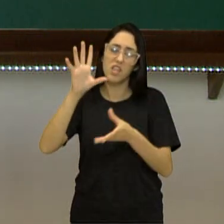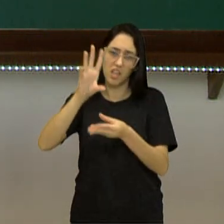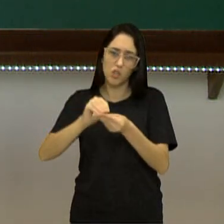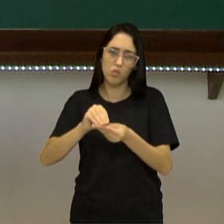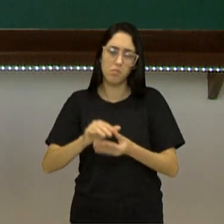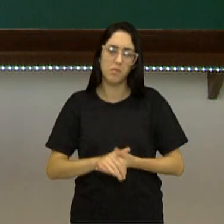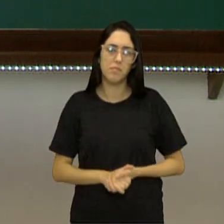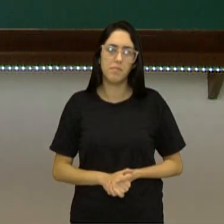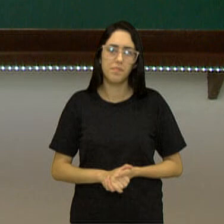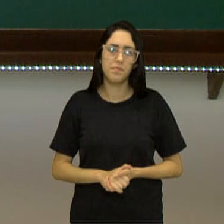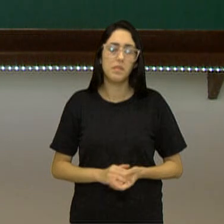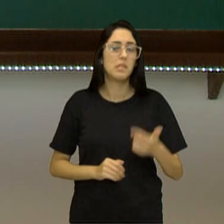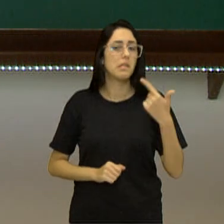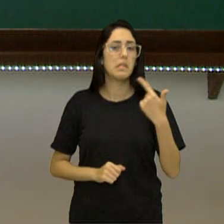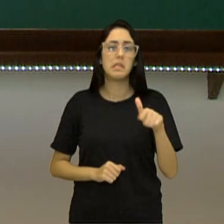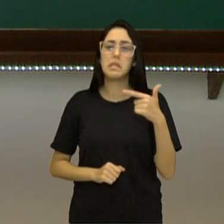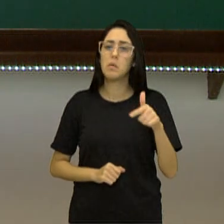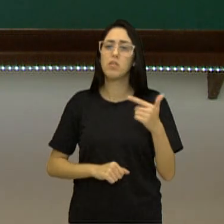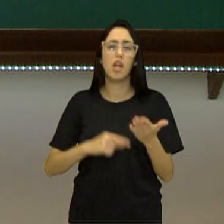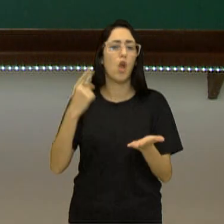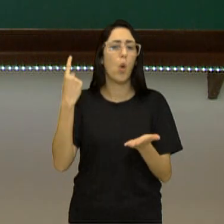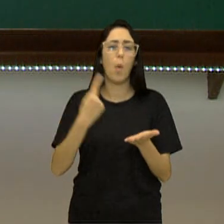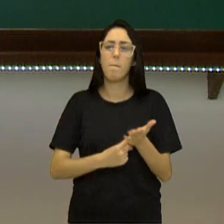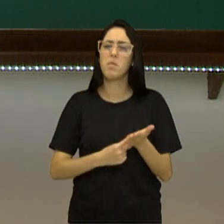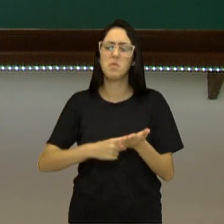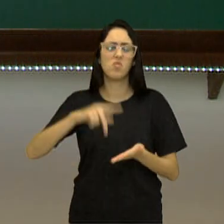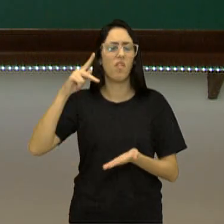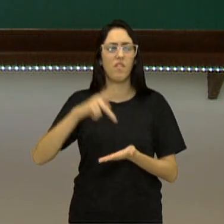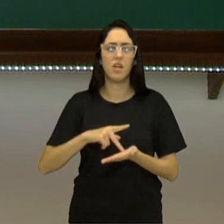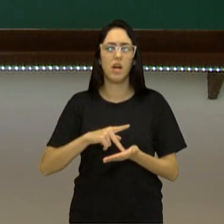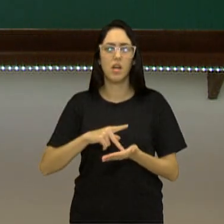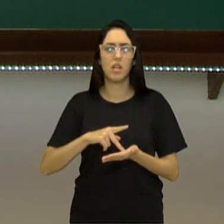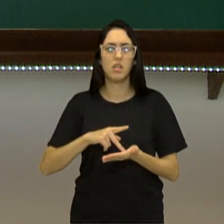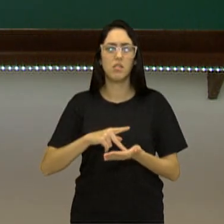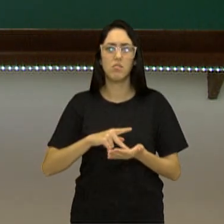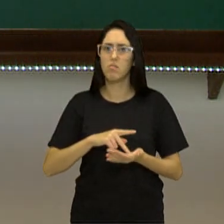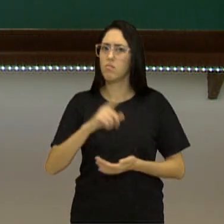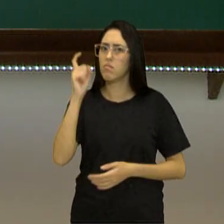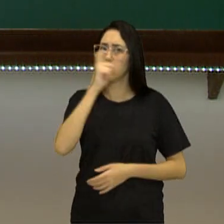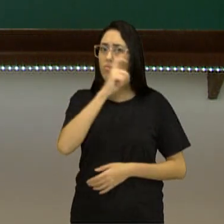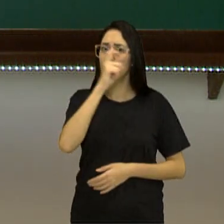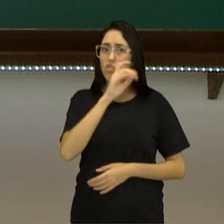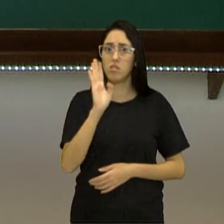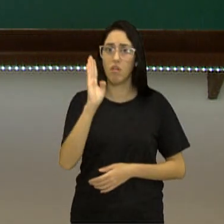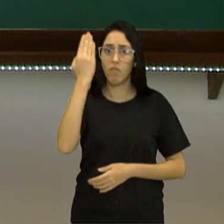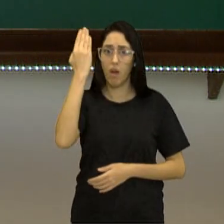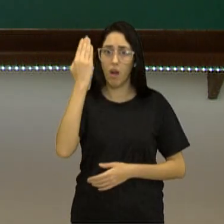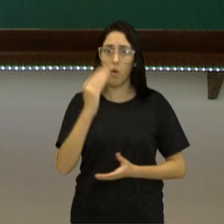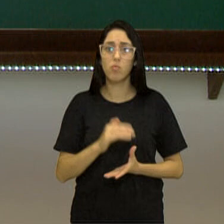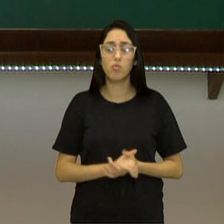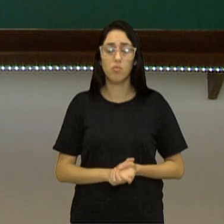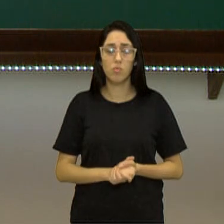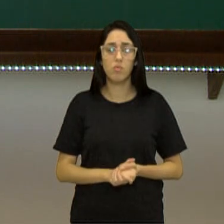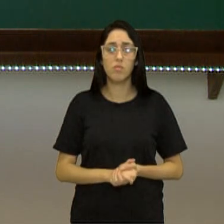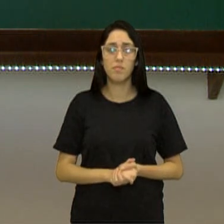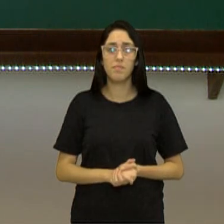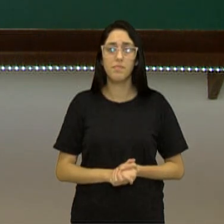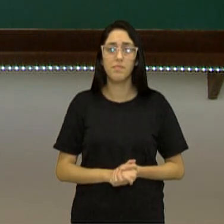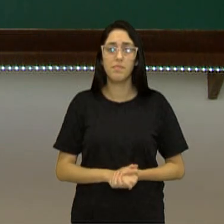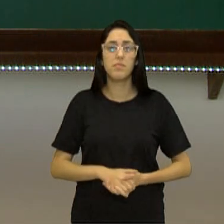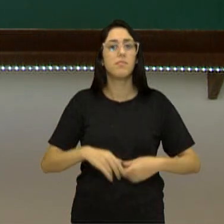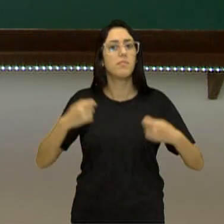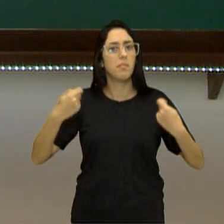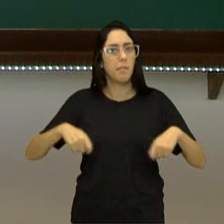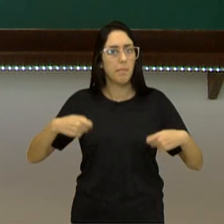não têm compromisso com a verdade. Opa! Claro que é mentira. É falso. Eles